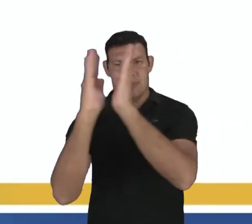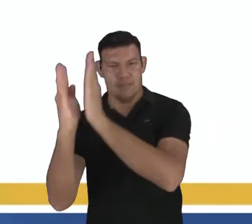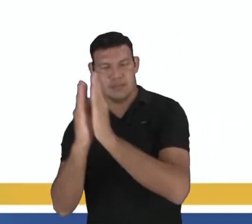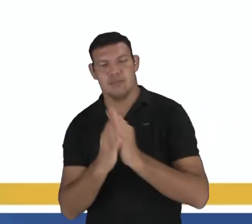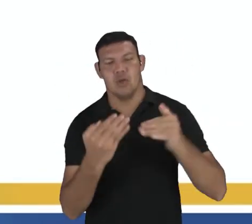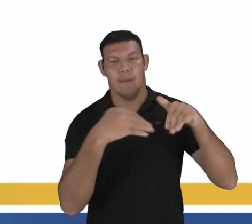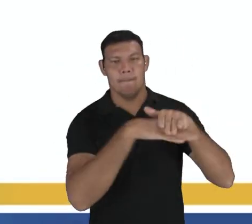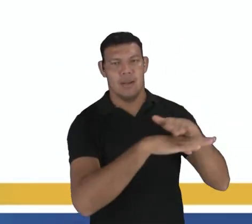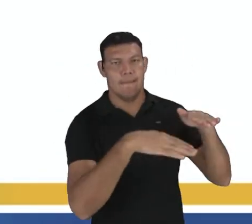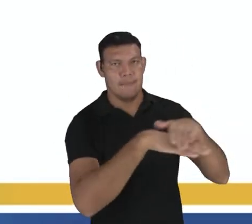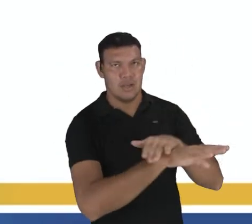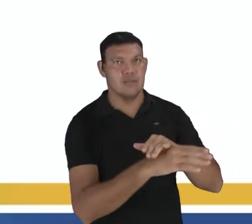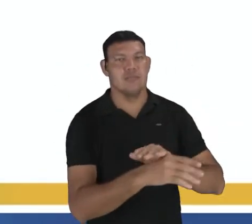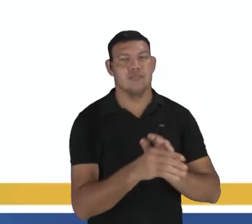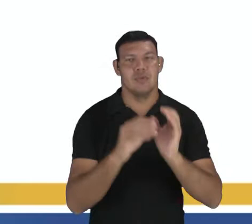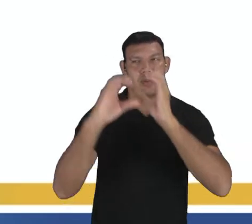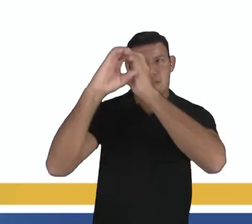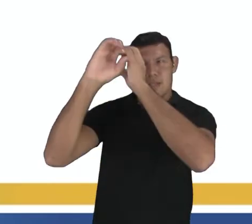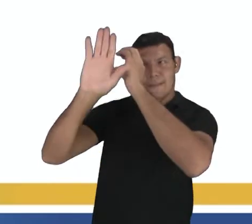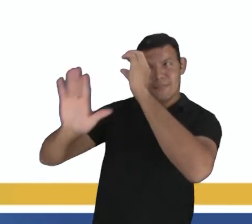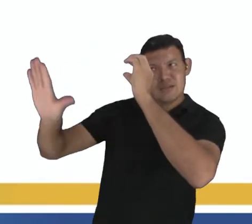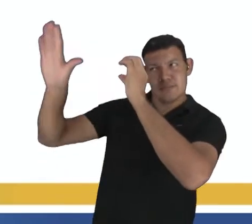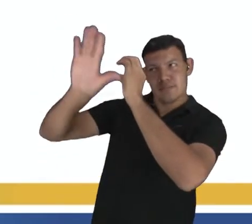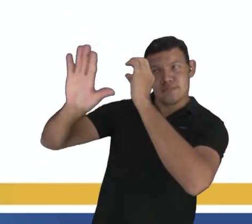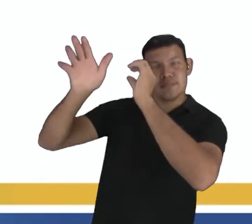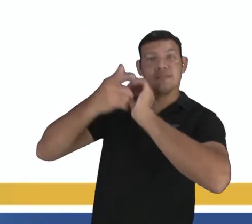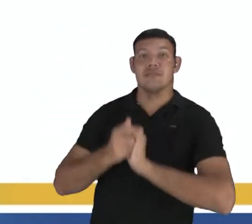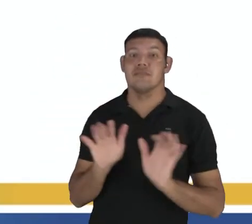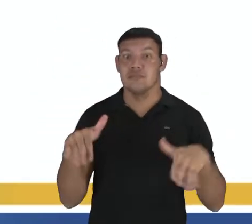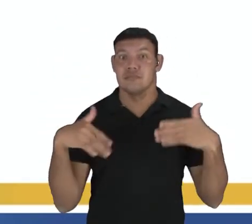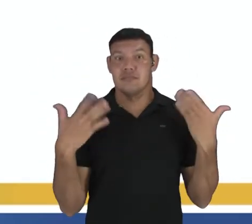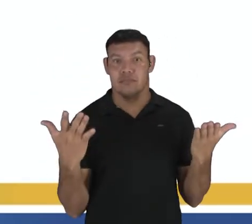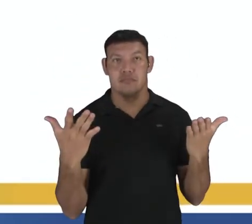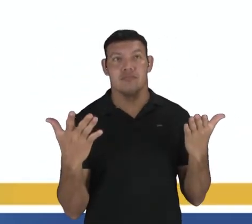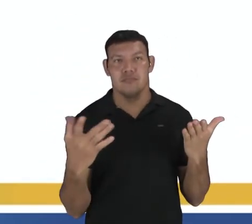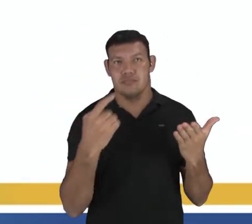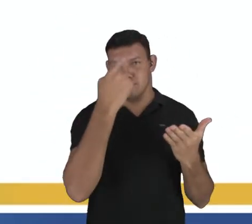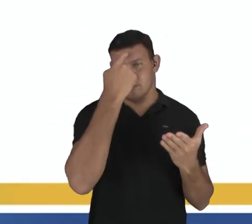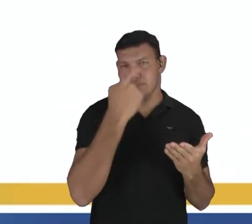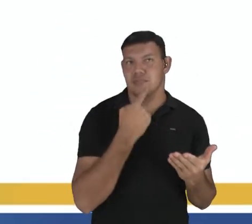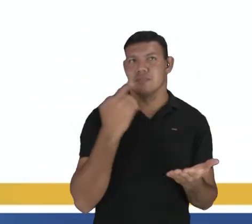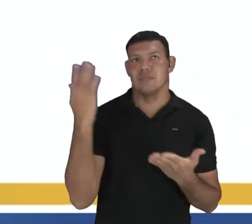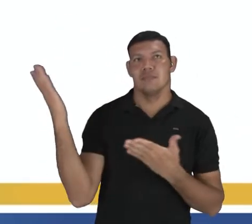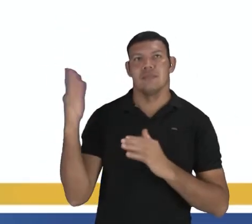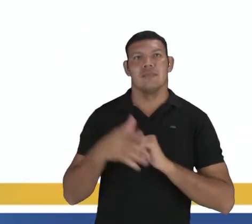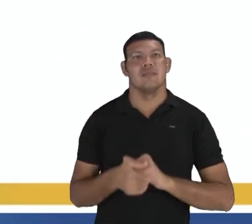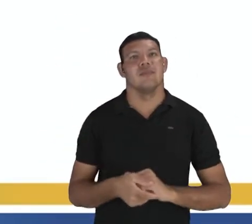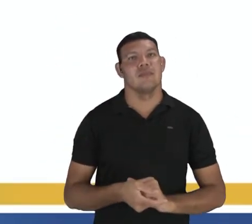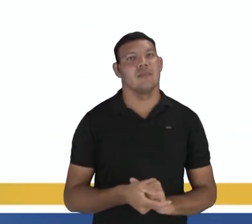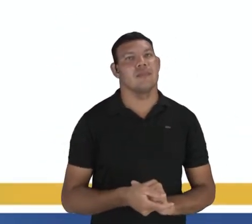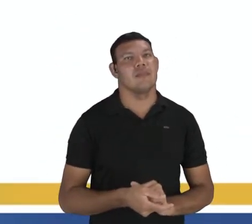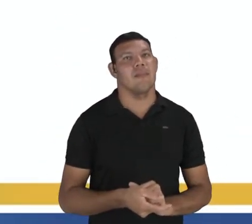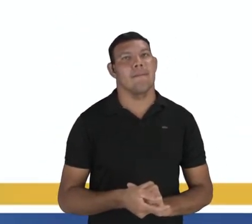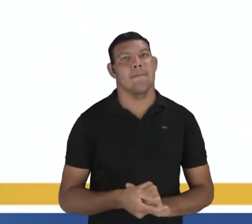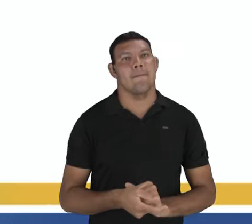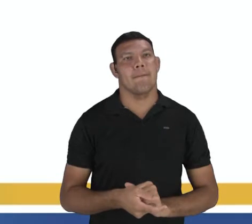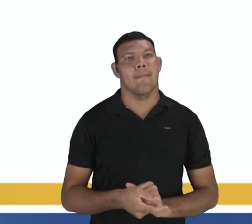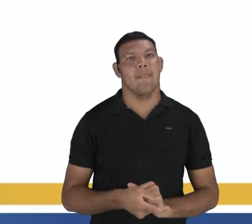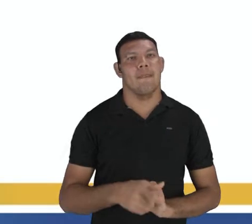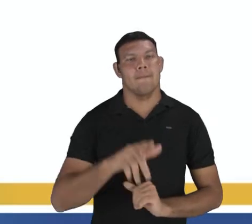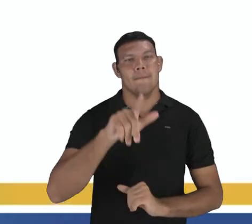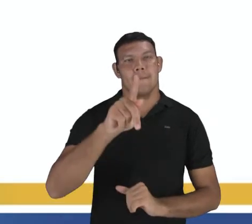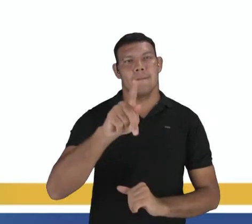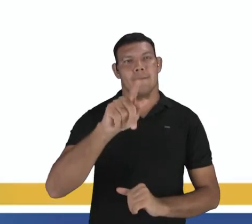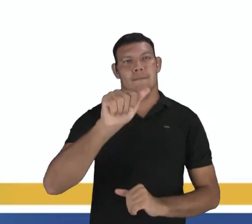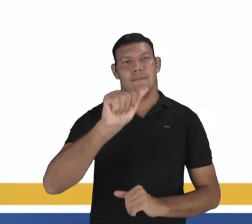armazém, né? De cereais, observatório, né? Então, a gente tem aí, isso é uma figurinha, né? O Pazuzu, né? Demônio assírio da